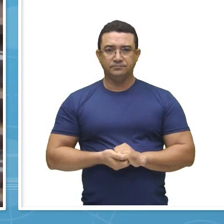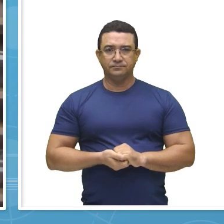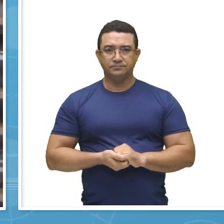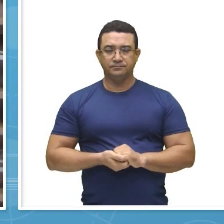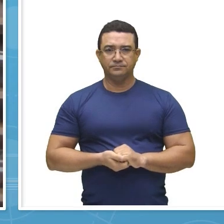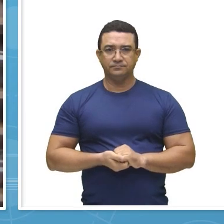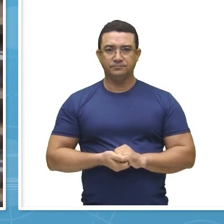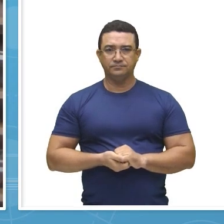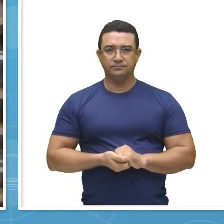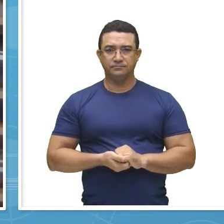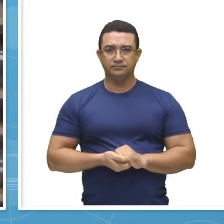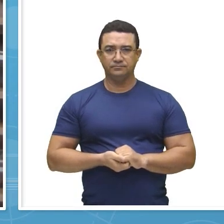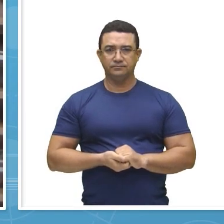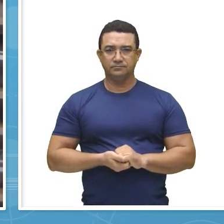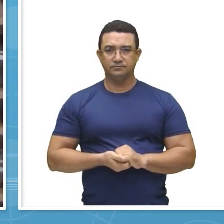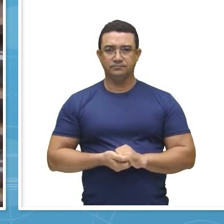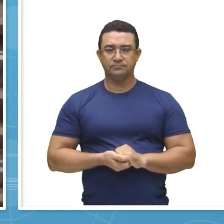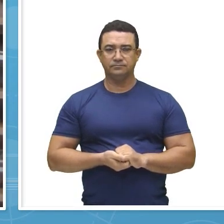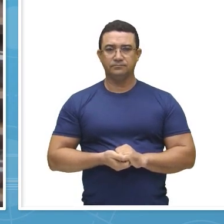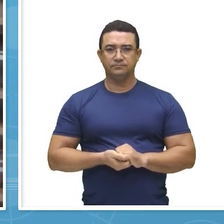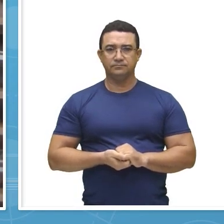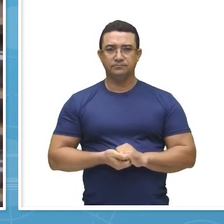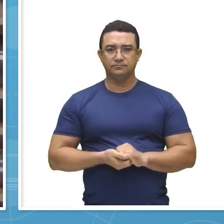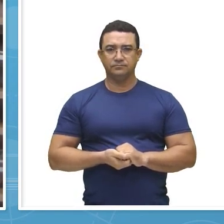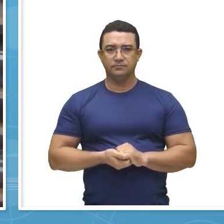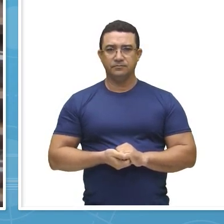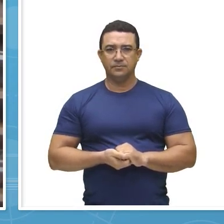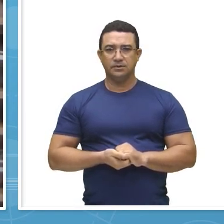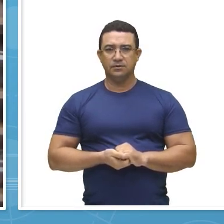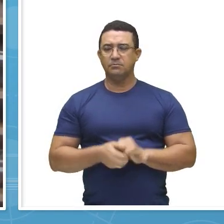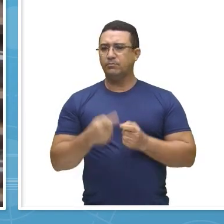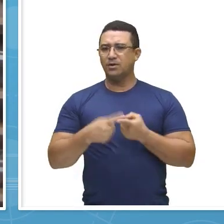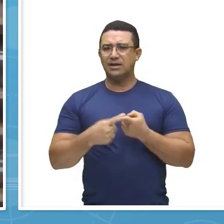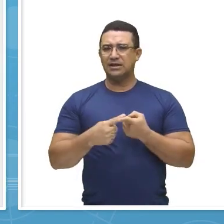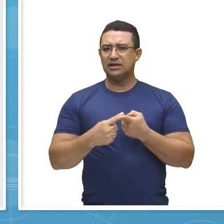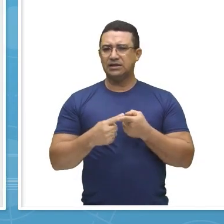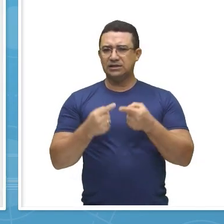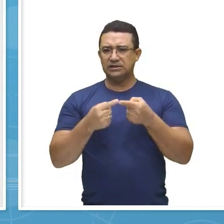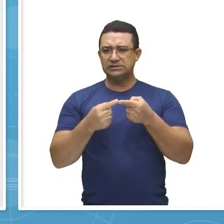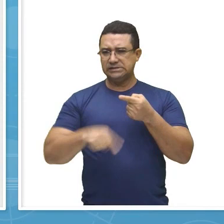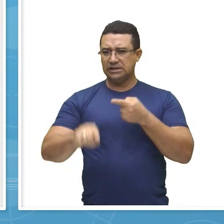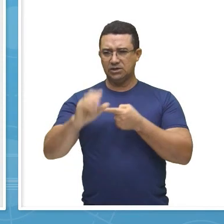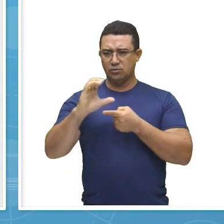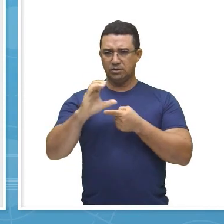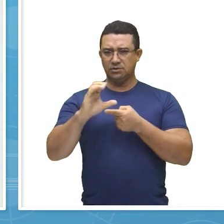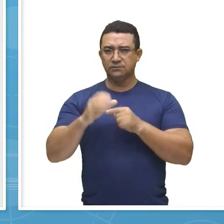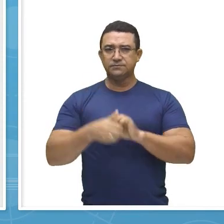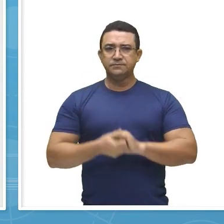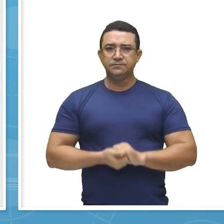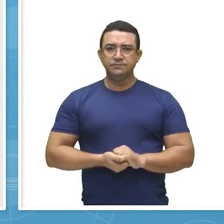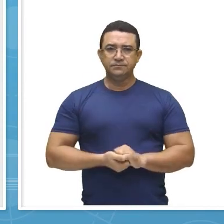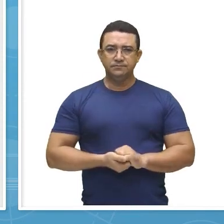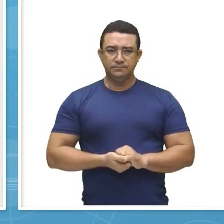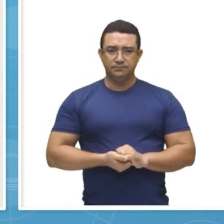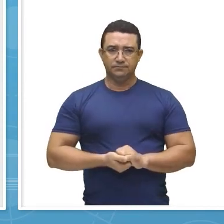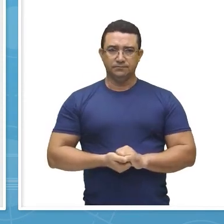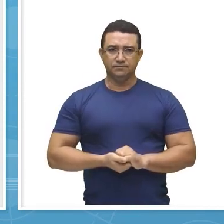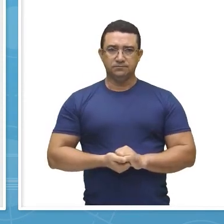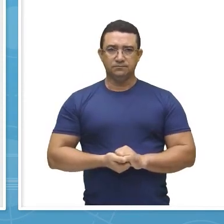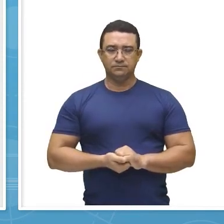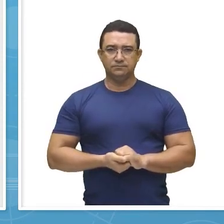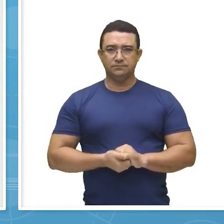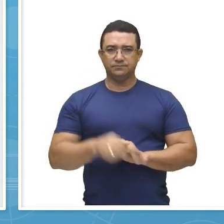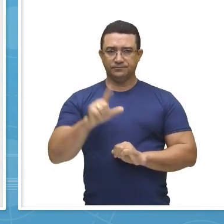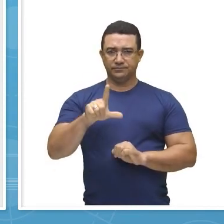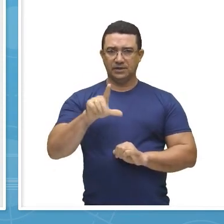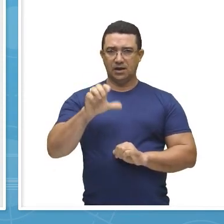Dando origem à Laurásia e à Gondwana. Por que que não é a letra C? Olha só. Na letra C, a gente tem